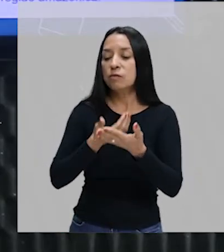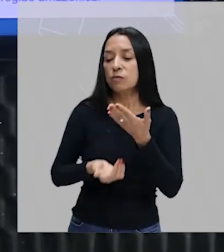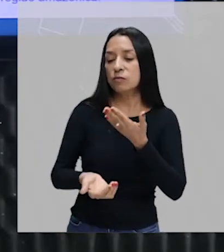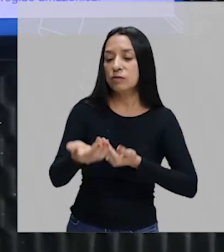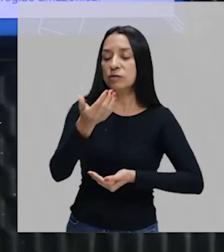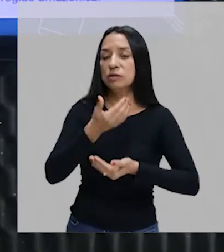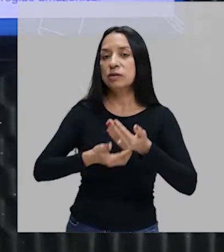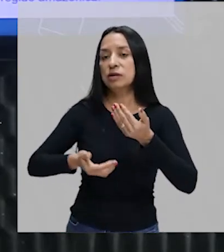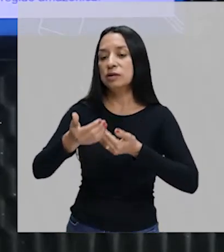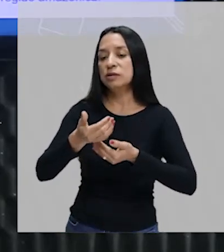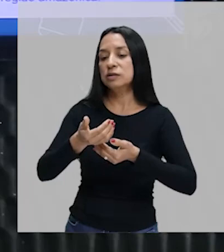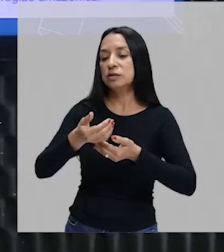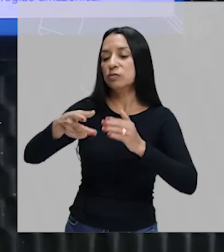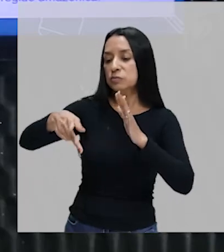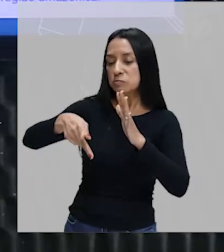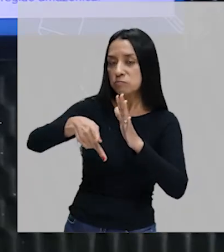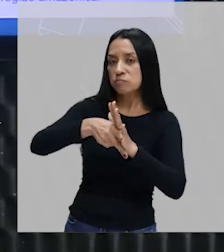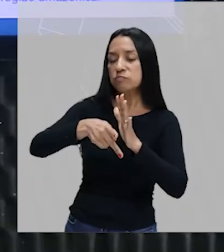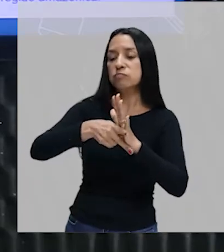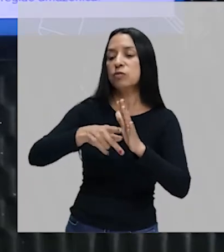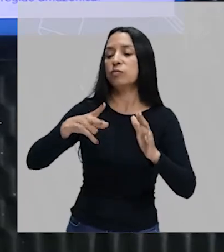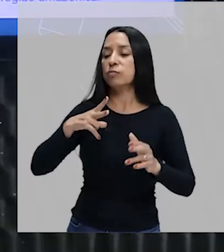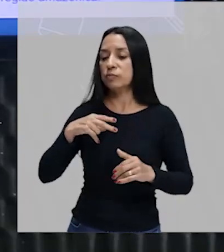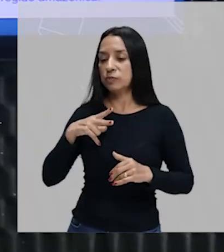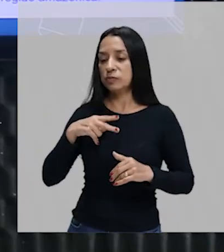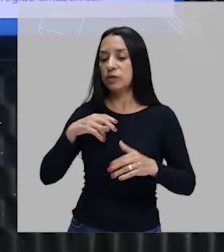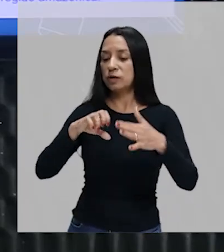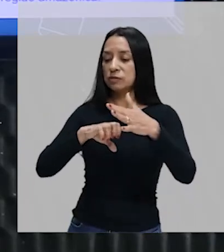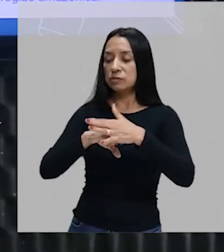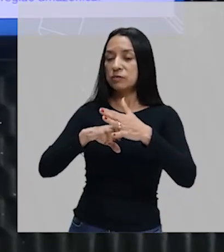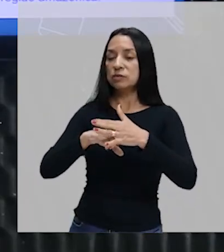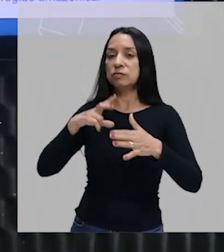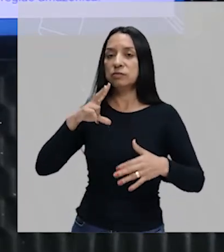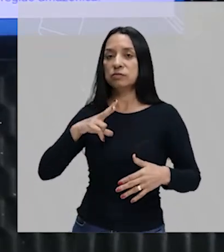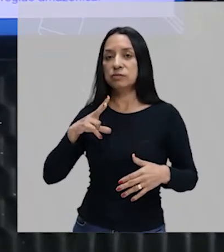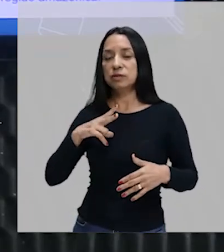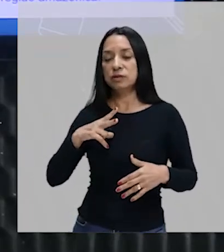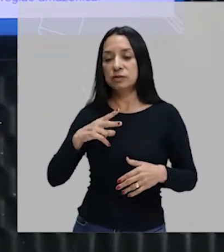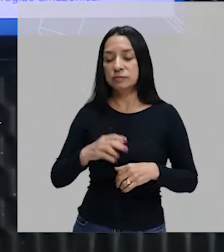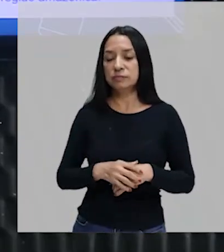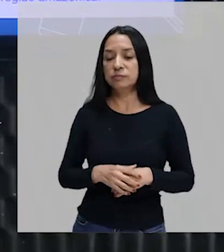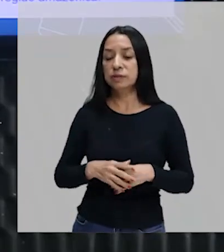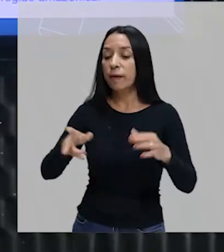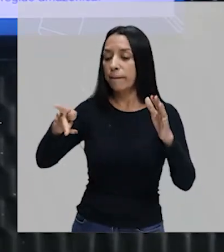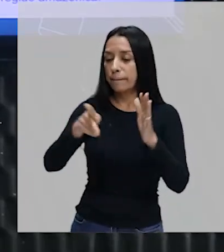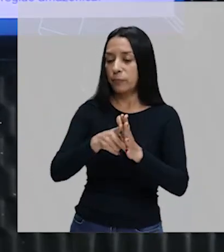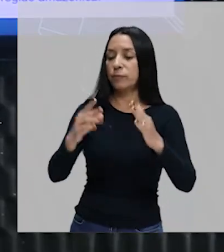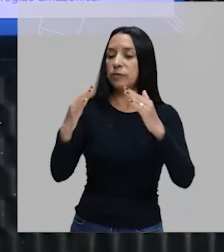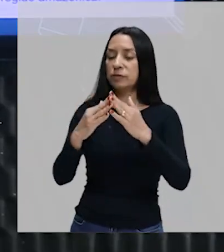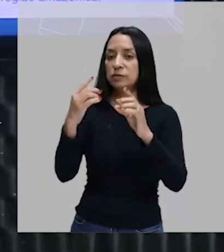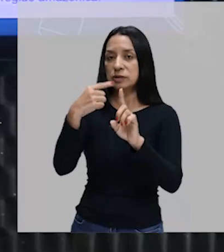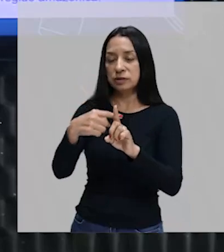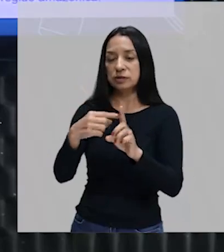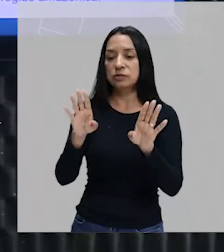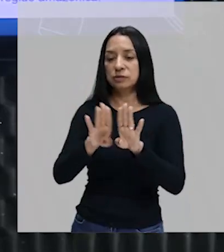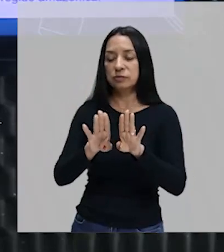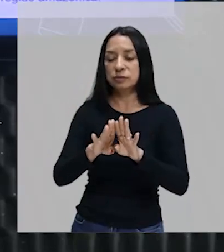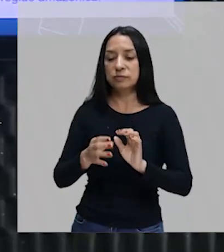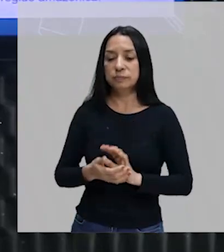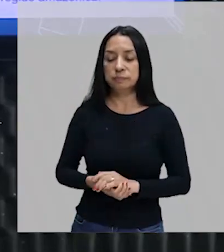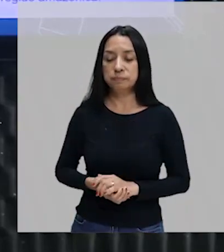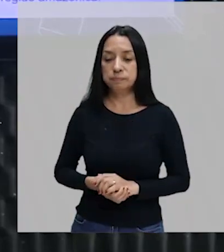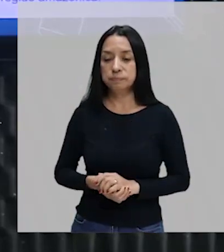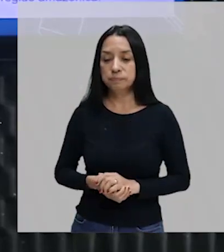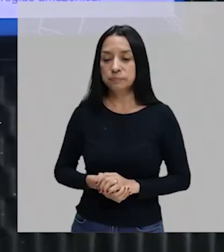setores privados e da própria igreja. O Estado, setores privados, basicamente vai estar presente, como é o caso da